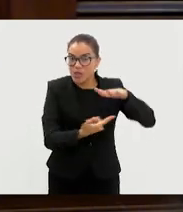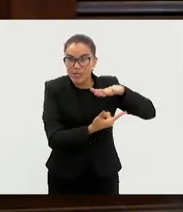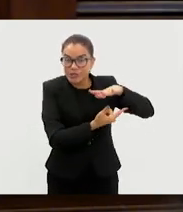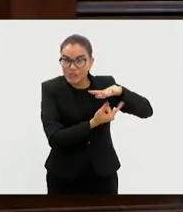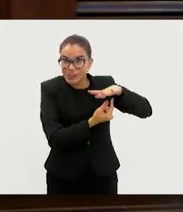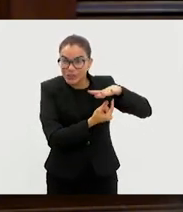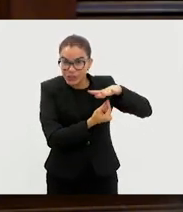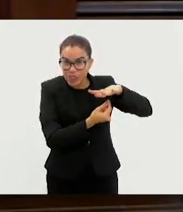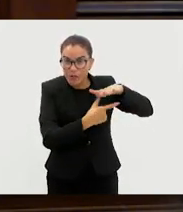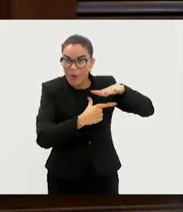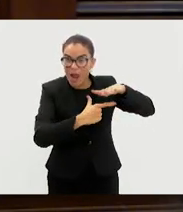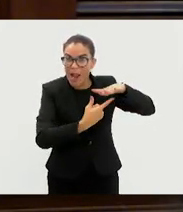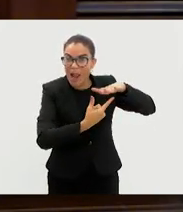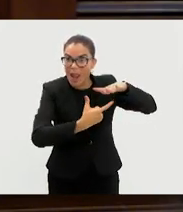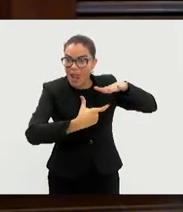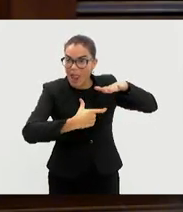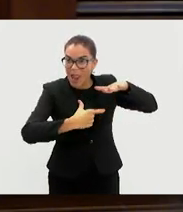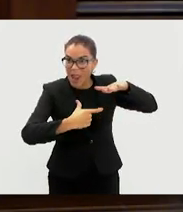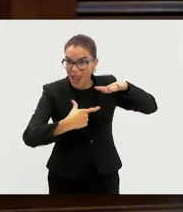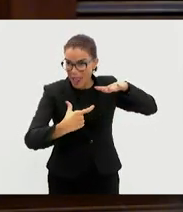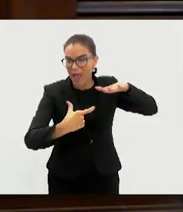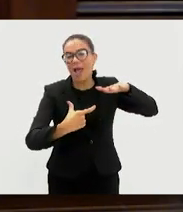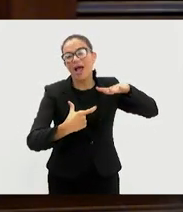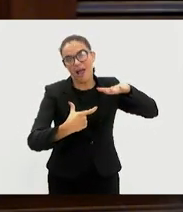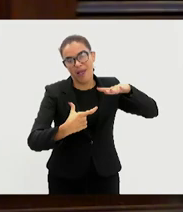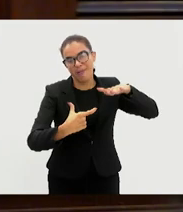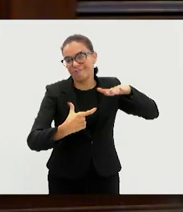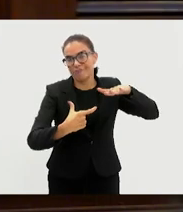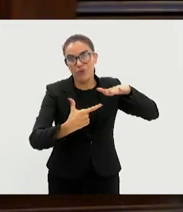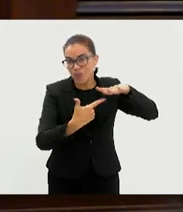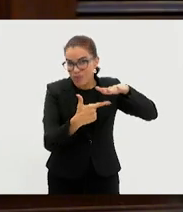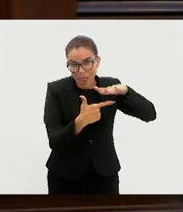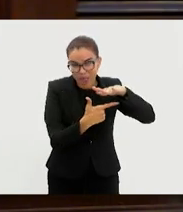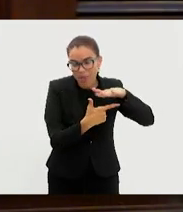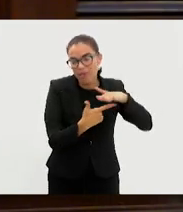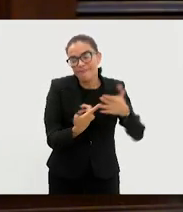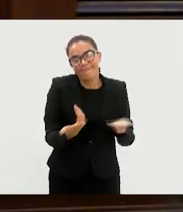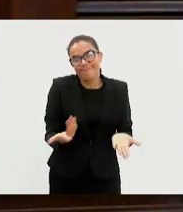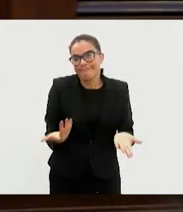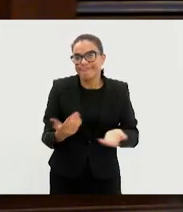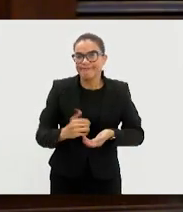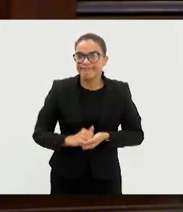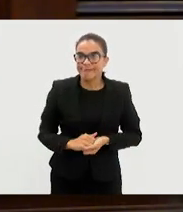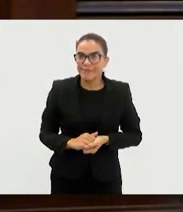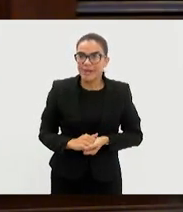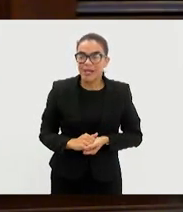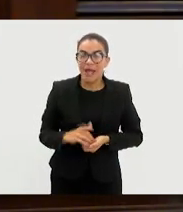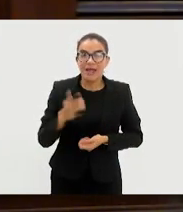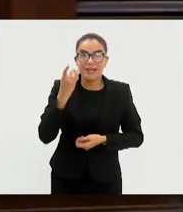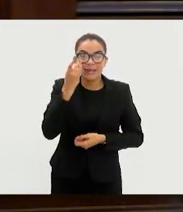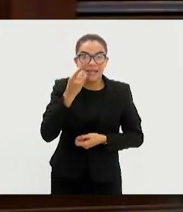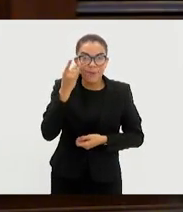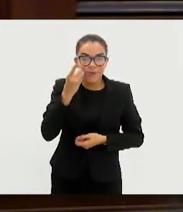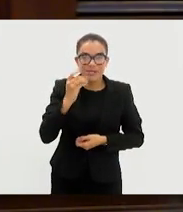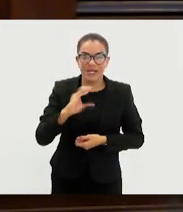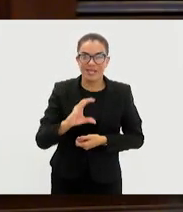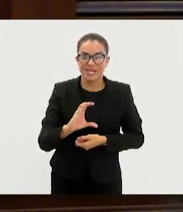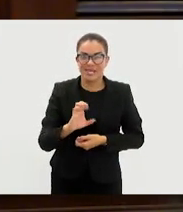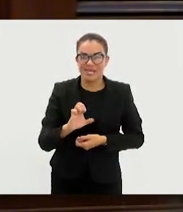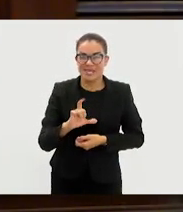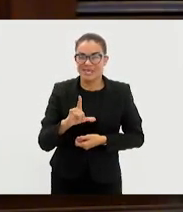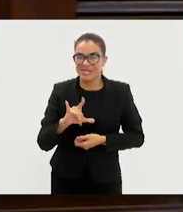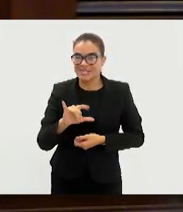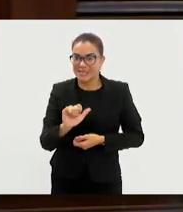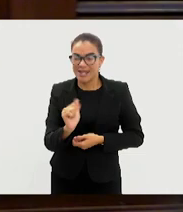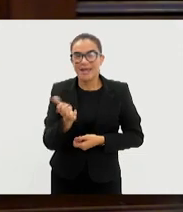crescerem, as políticas públicas entram em colapso. Vou terminar, senhora presidente, porque a deputada Célia Jordão